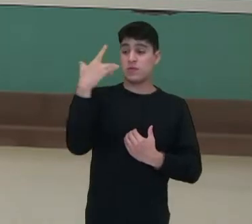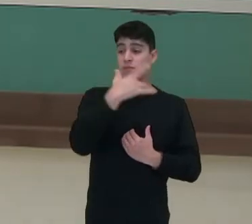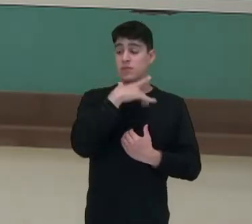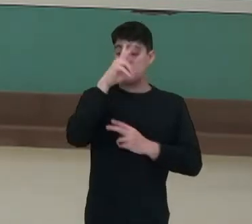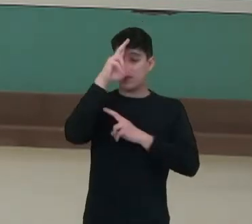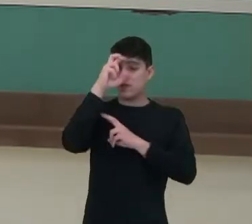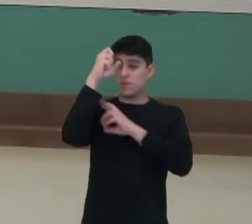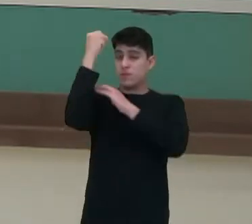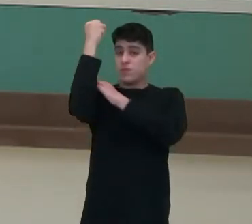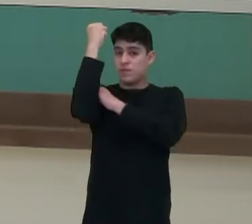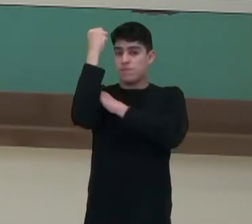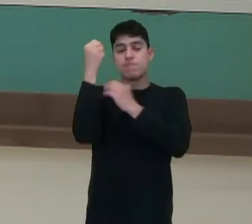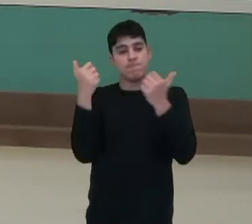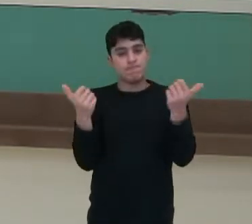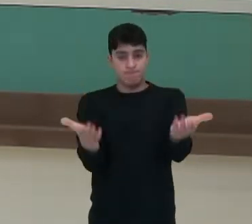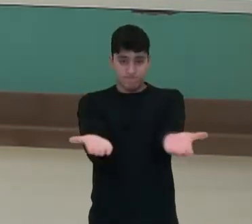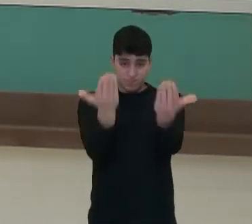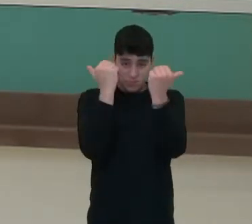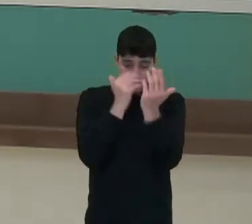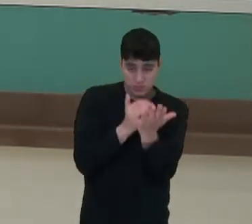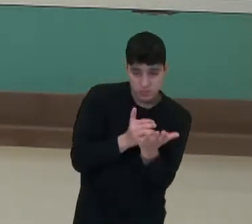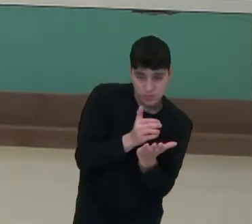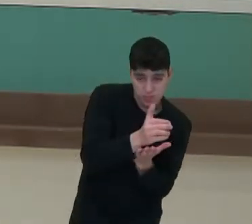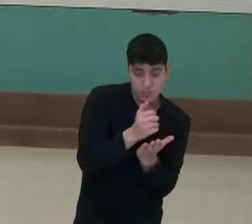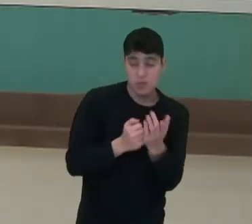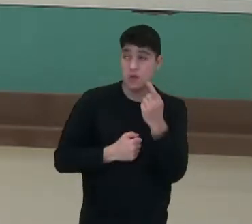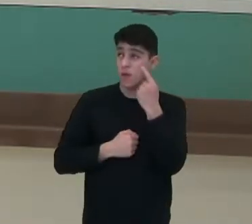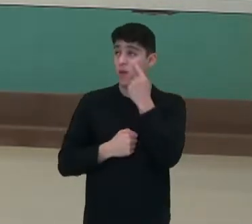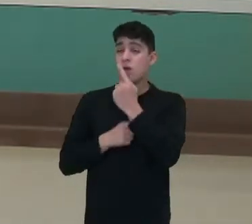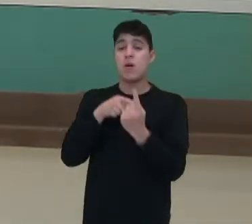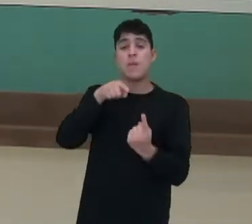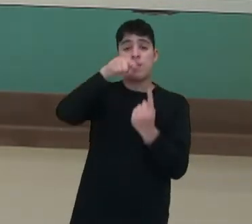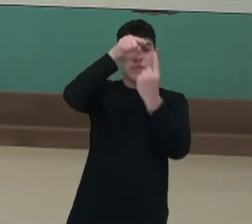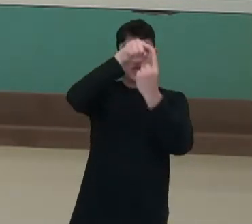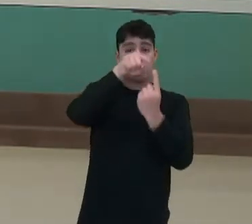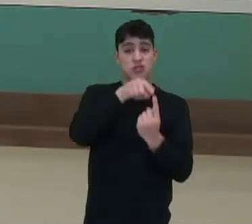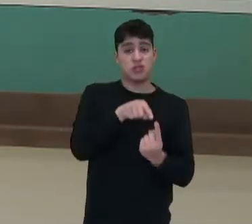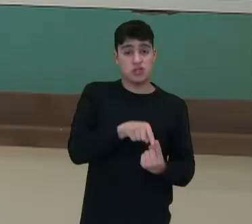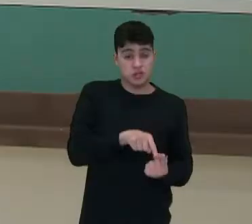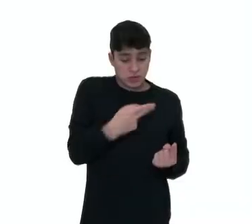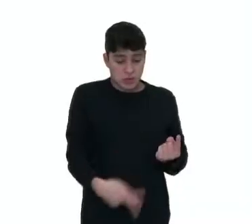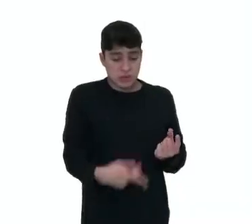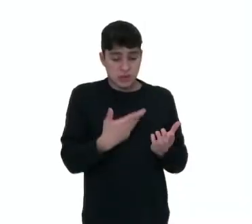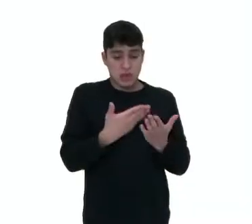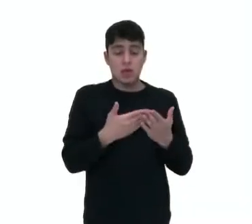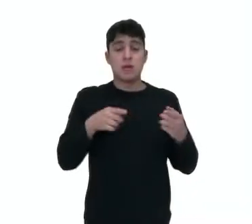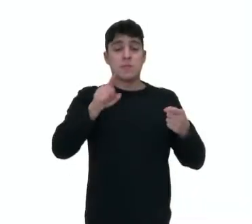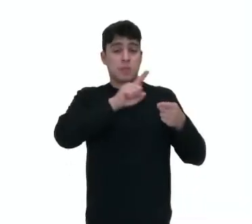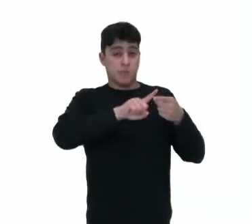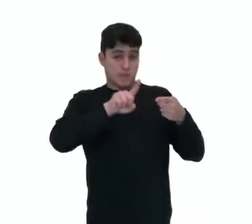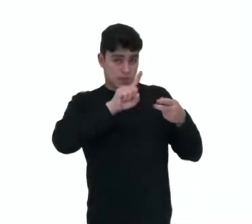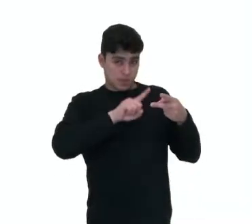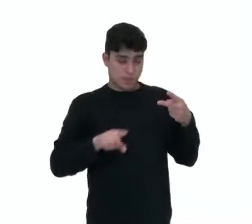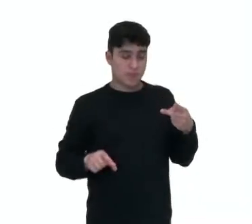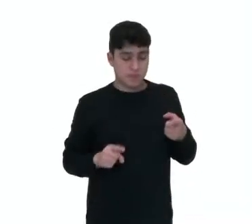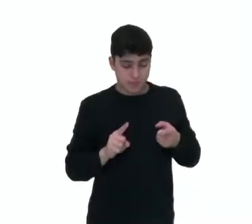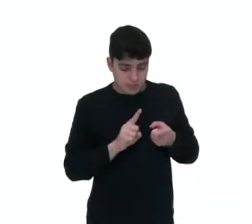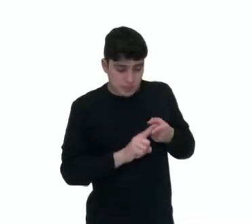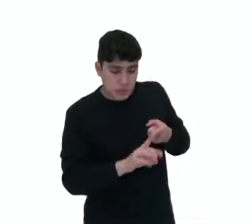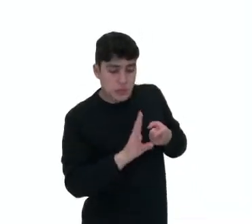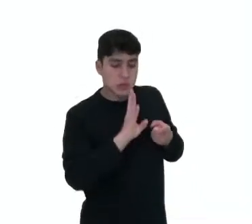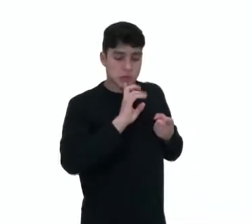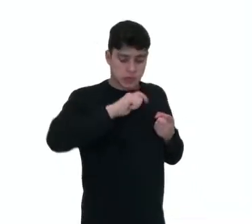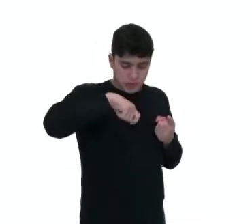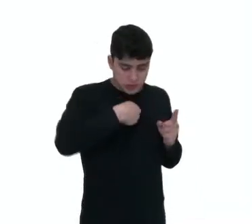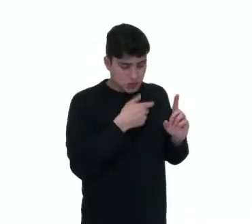coisas. Então vamos começar? Eu apresento os objetivos da aula. São dois. Primeiro, conhecer alguns distúrbios